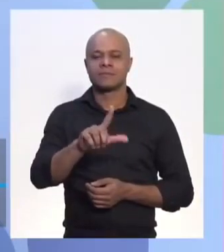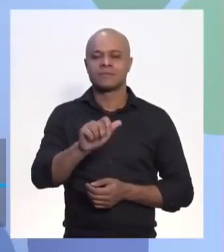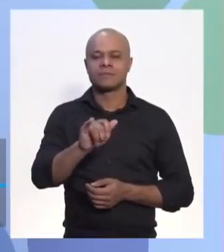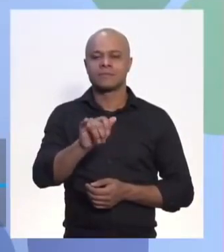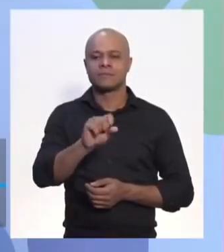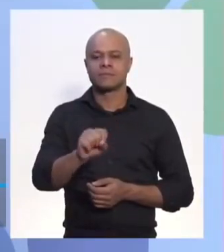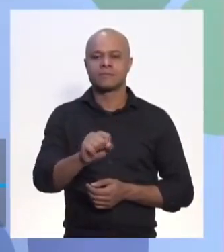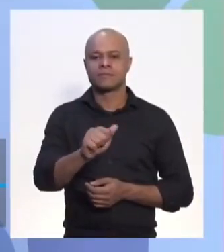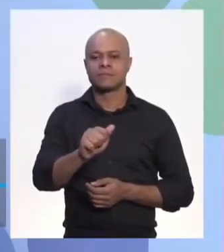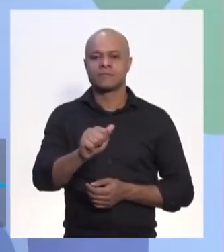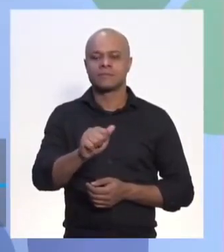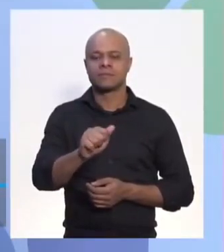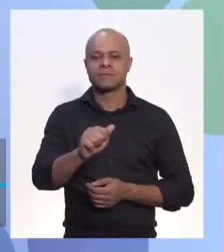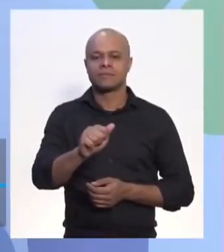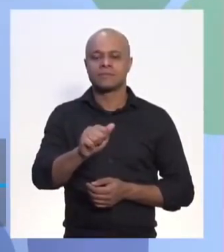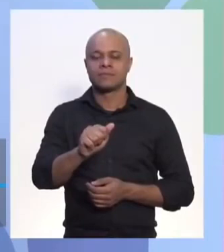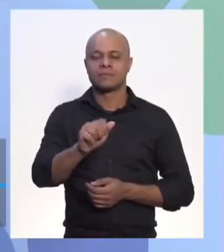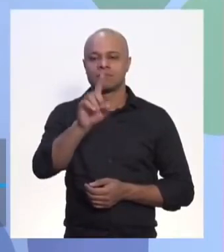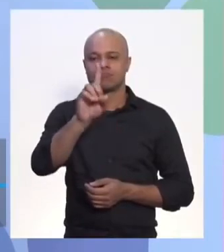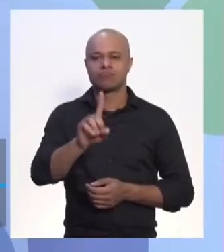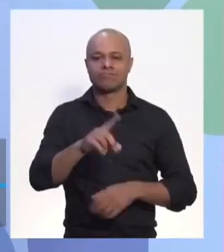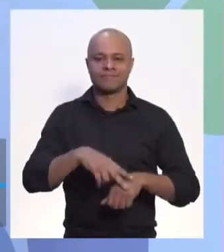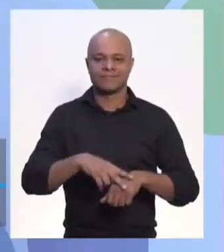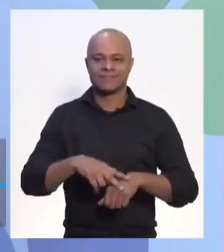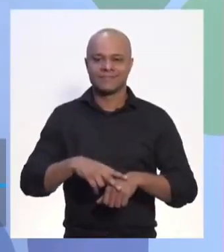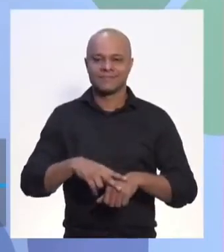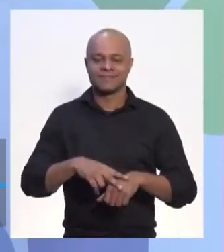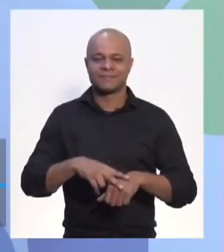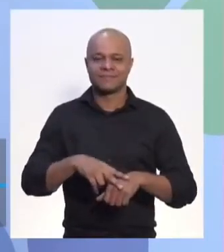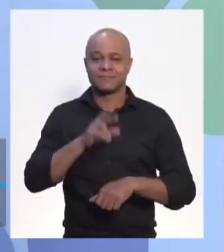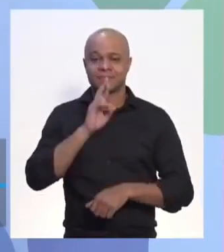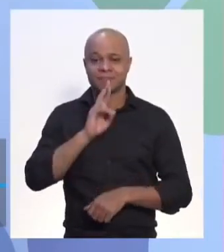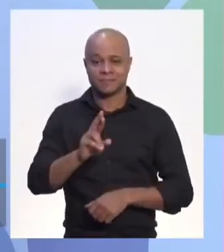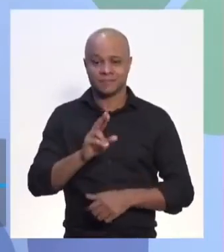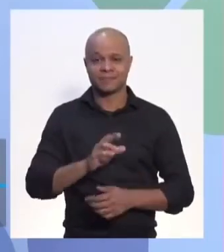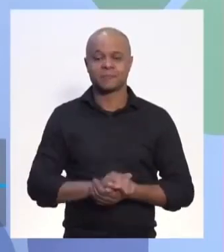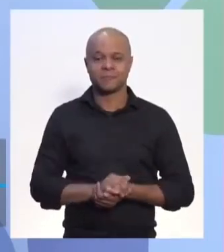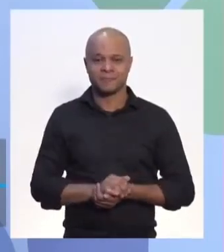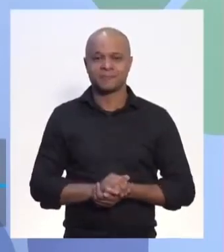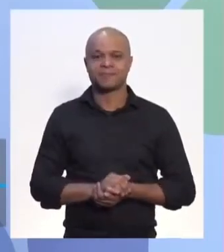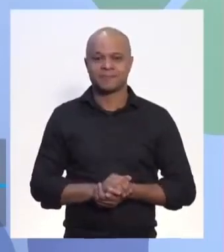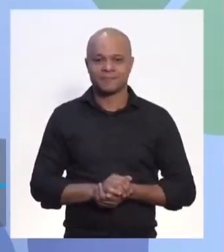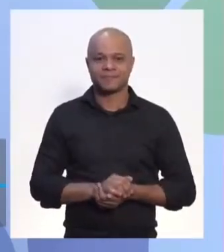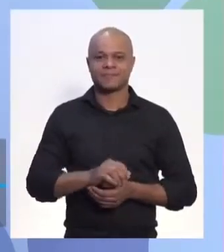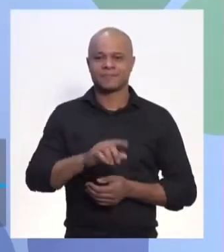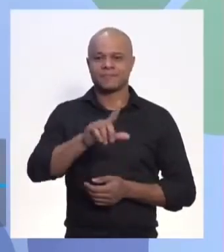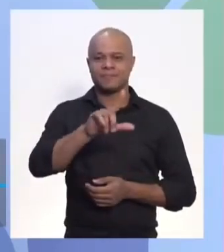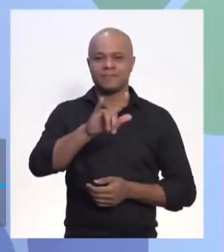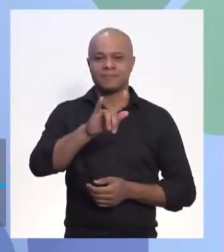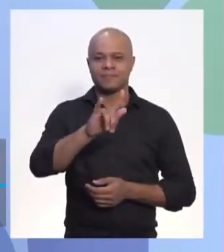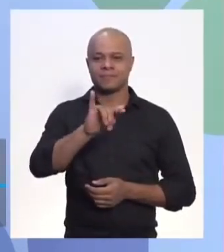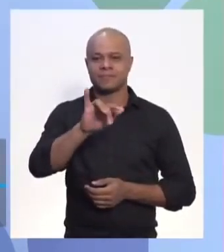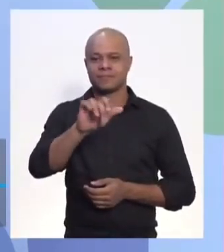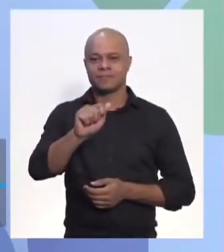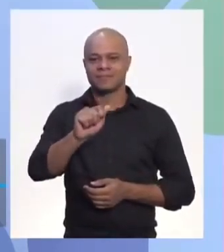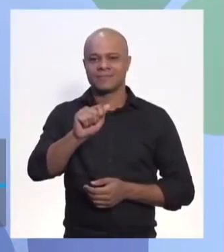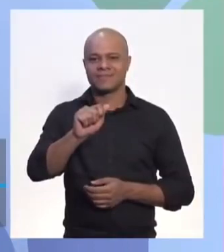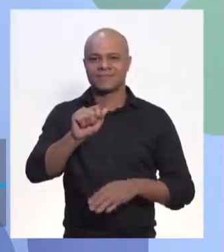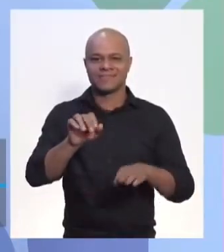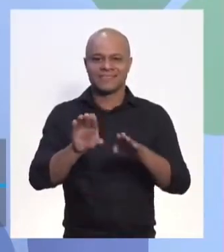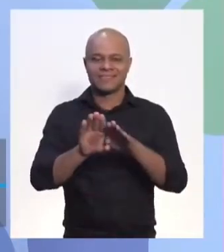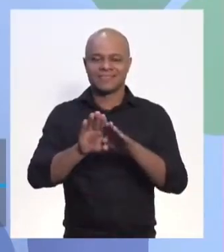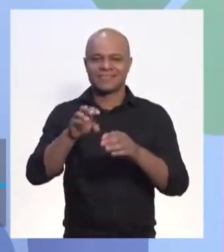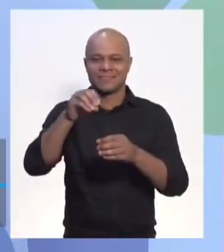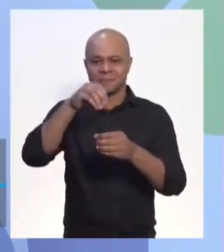Laisa, colocaram amarelo e verde. A Lívia colocou amarelo e verde também com um monte de coraçãozinho. Uma galerinha colocou Que aqui